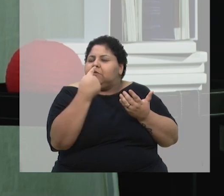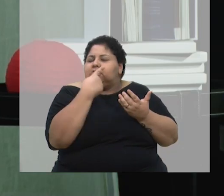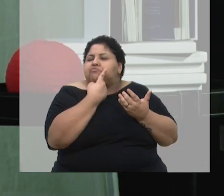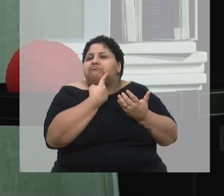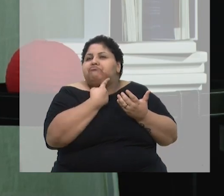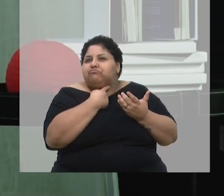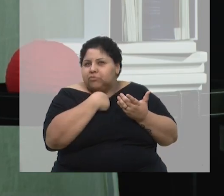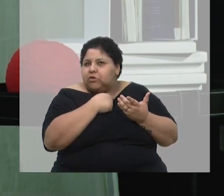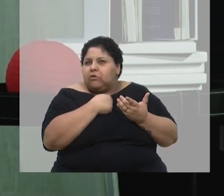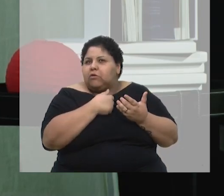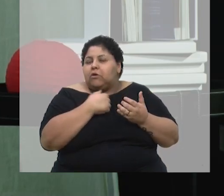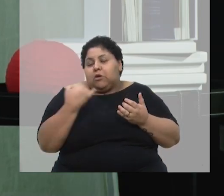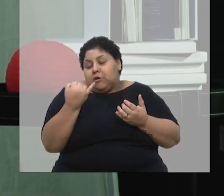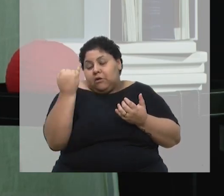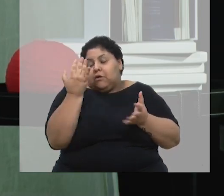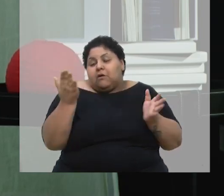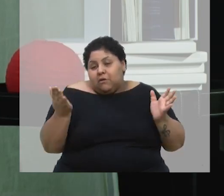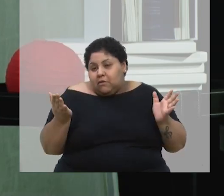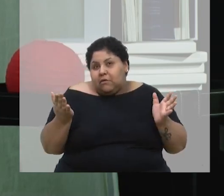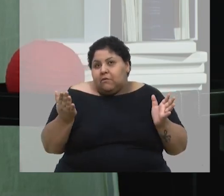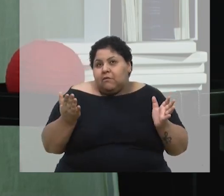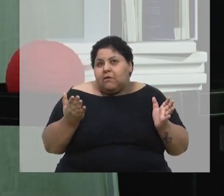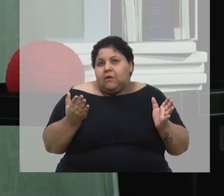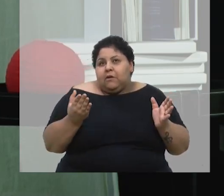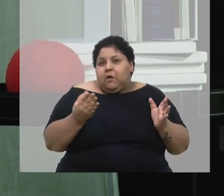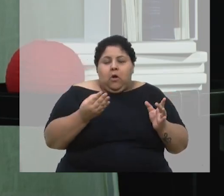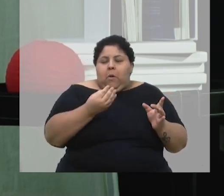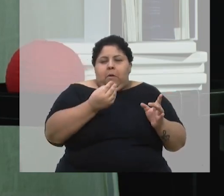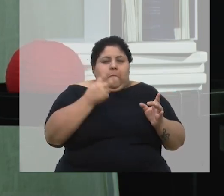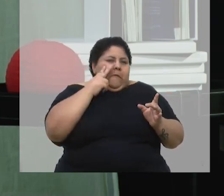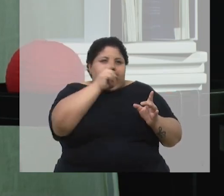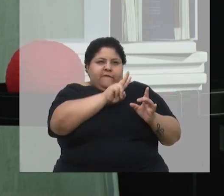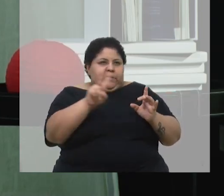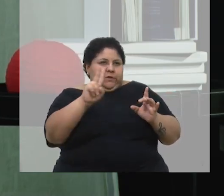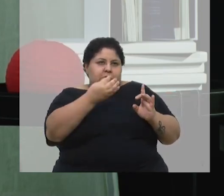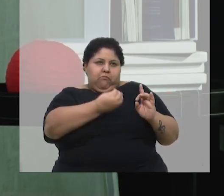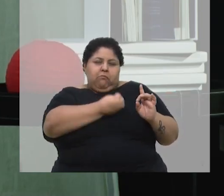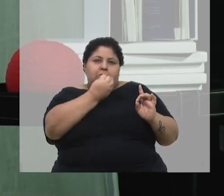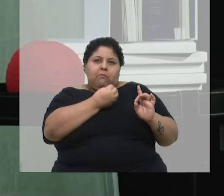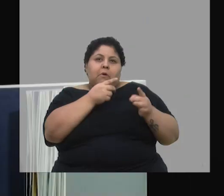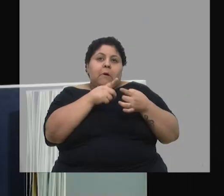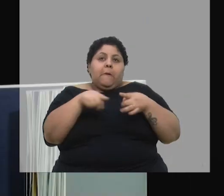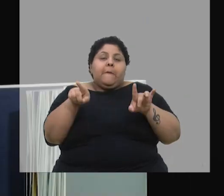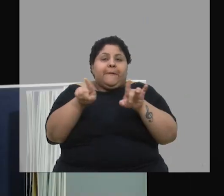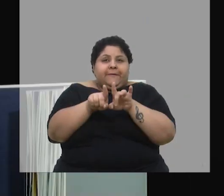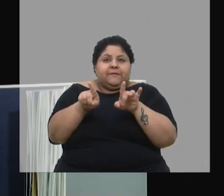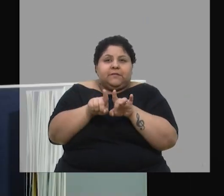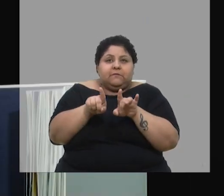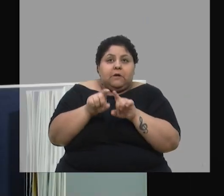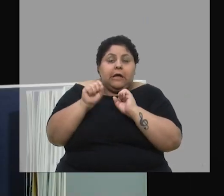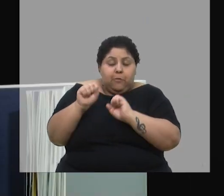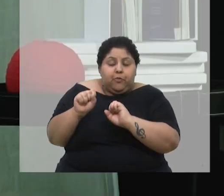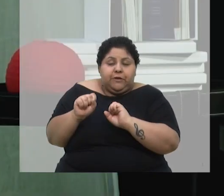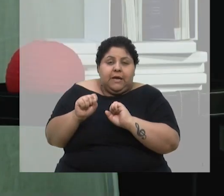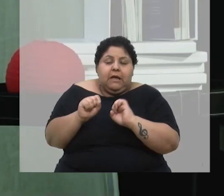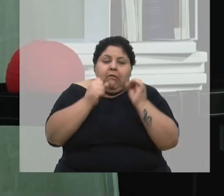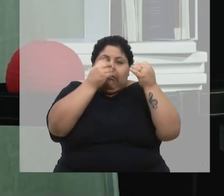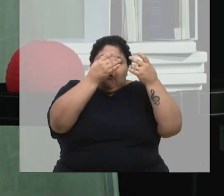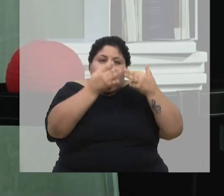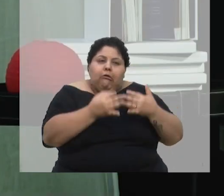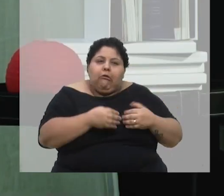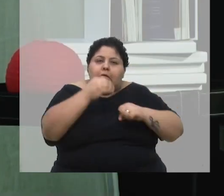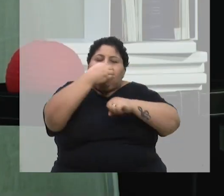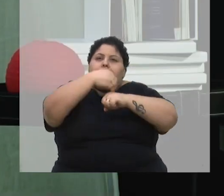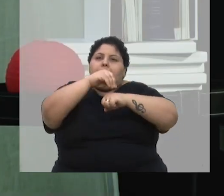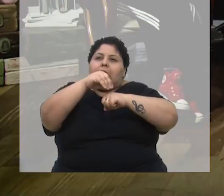que vocês considerem que seja essencial. Sei que essa é uma visão pessoal, né, até para quem vai ler também, Mas, enfim, se